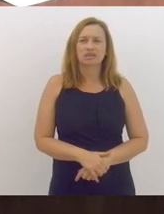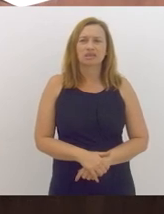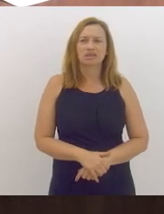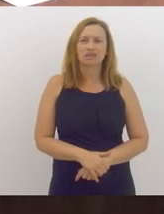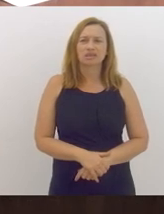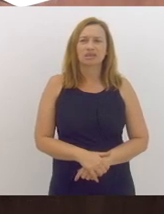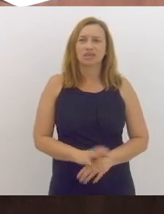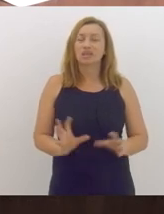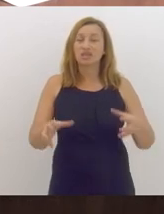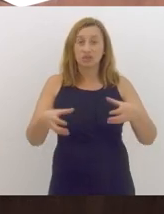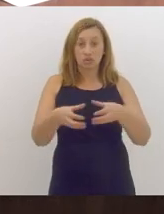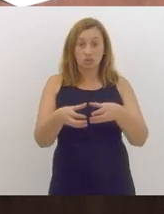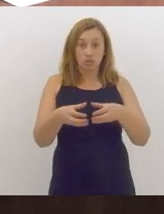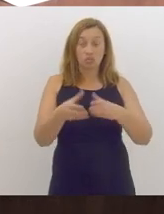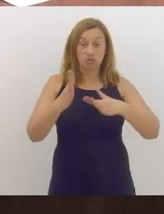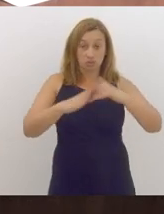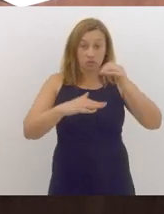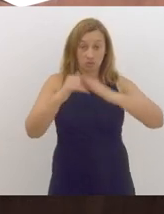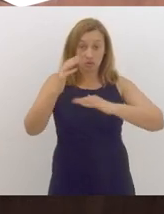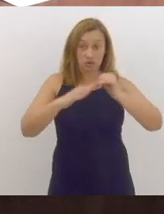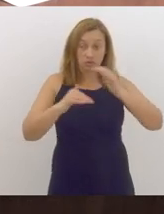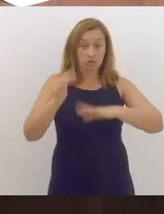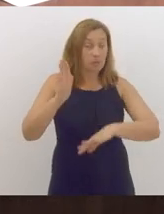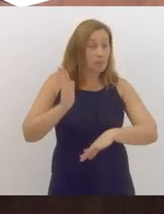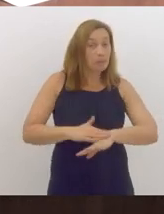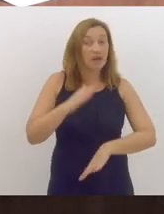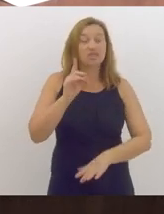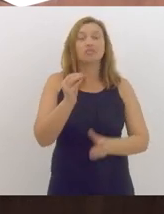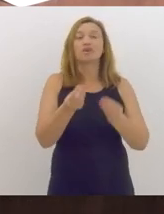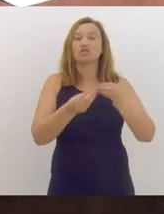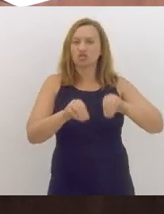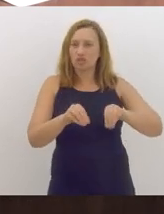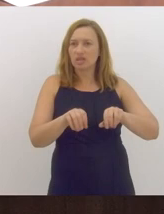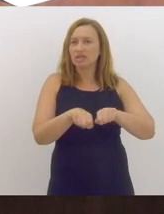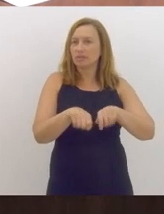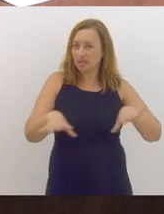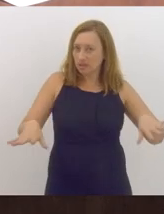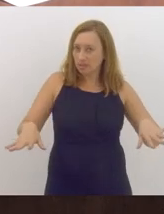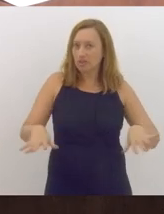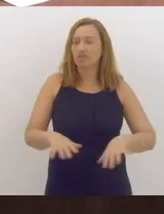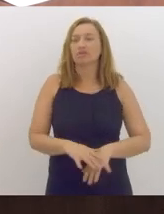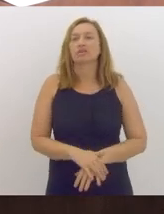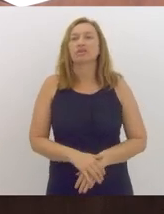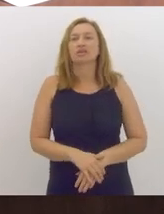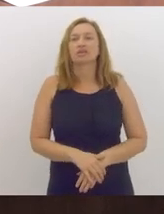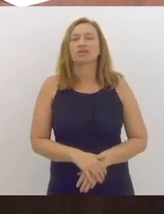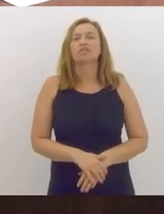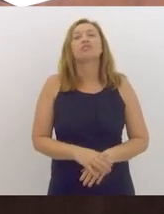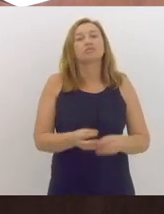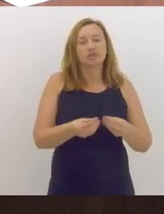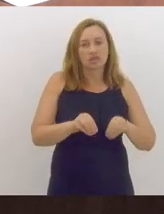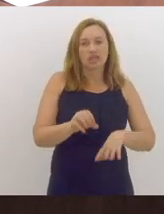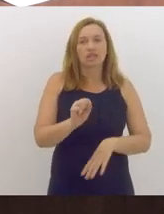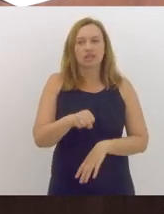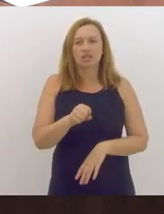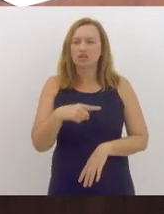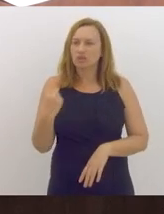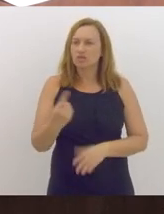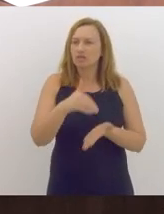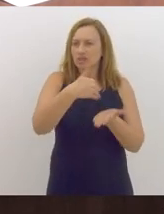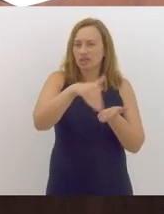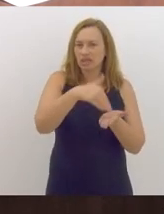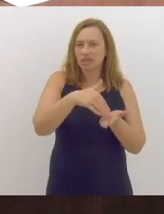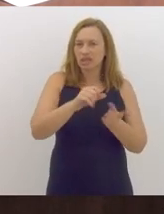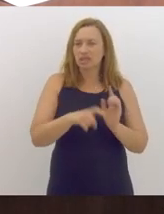essa categoria foi uma das mais afetadas com a pandemia, muito afetada. Nós, enquanto secretária de